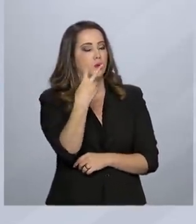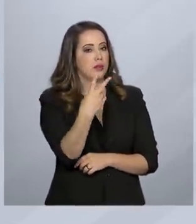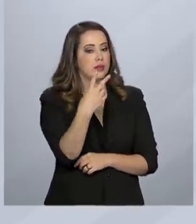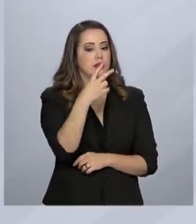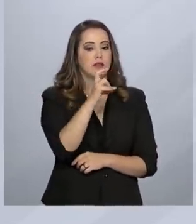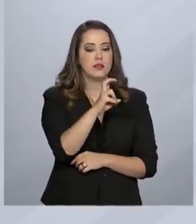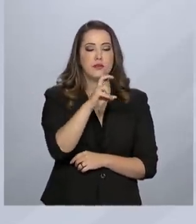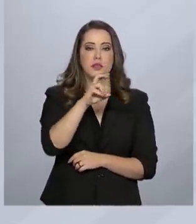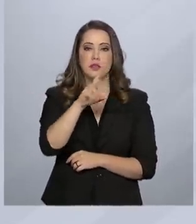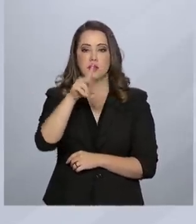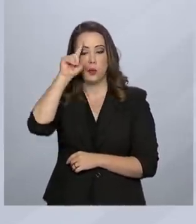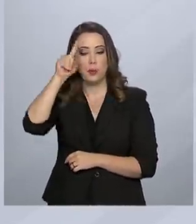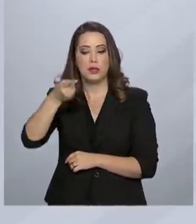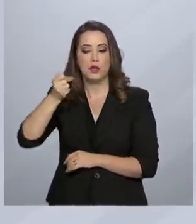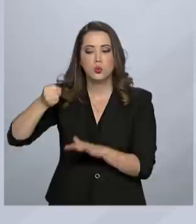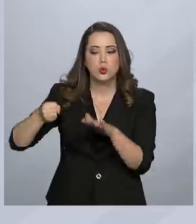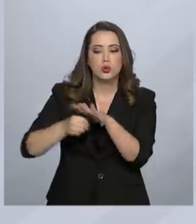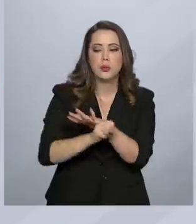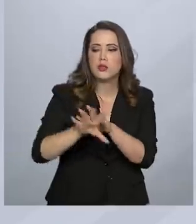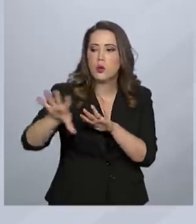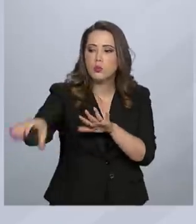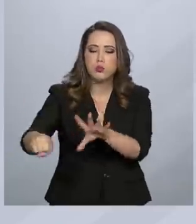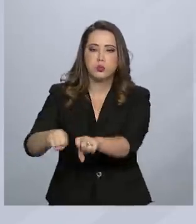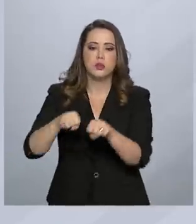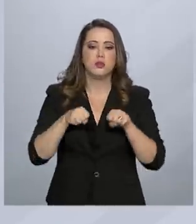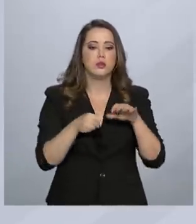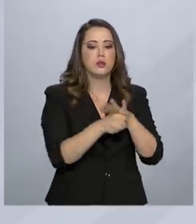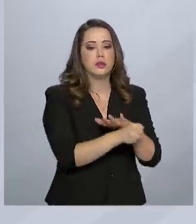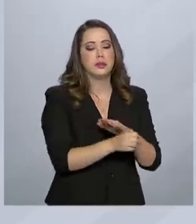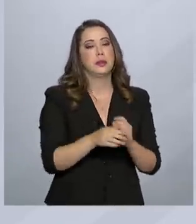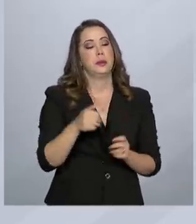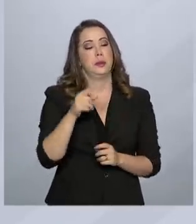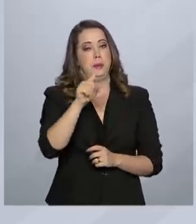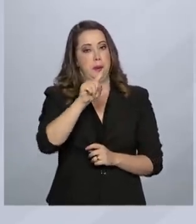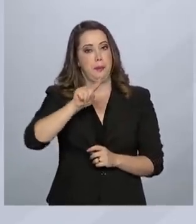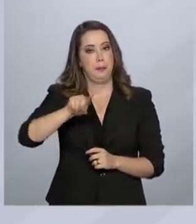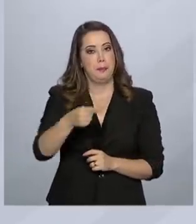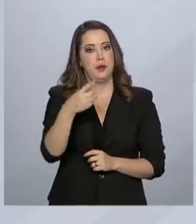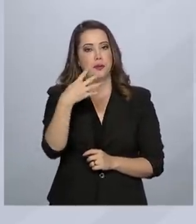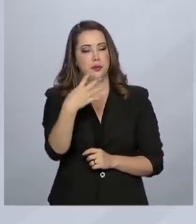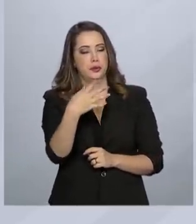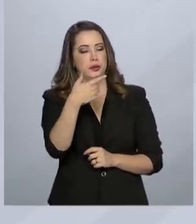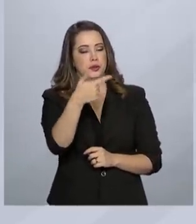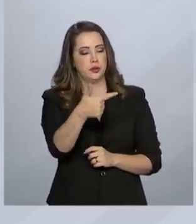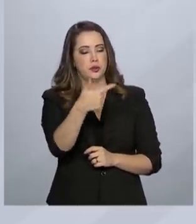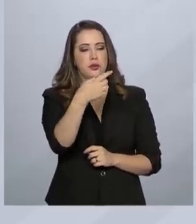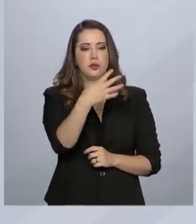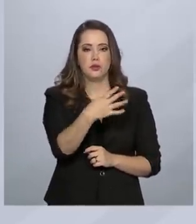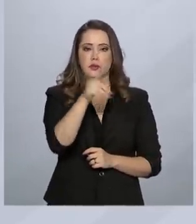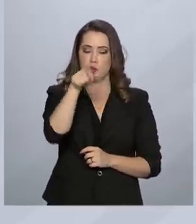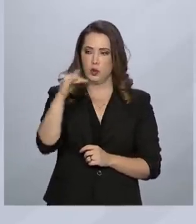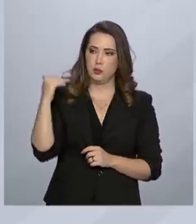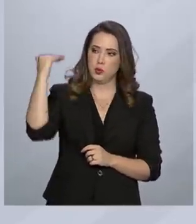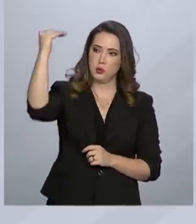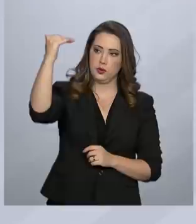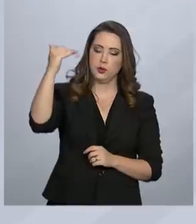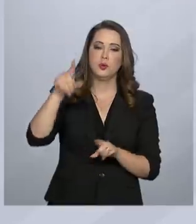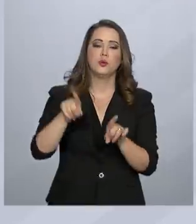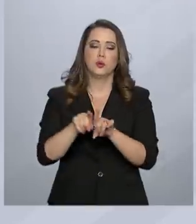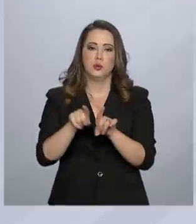como a reclusão de 1.424 adultos e apreensão de 187 menores infratores e